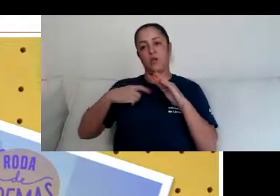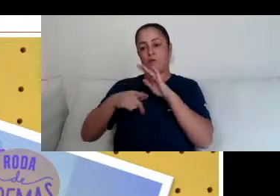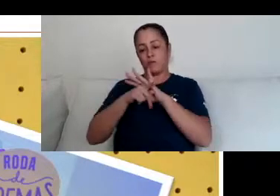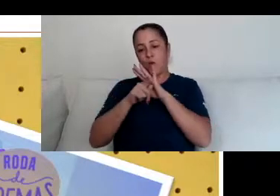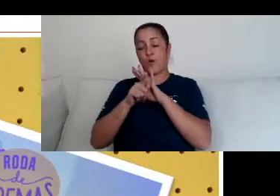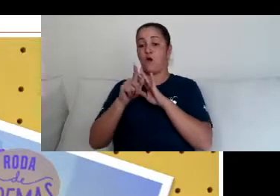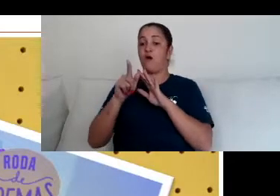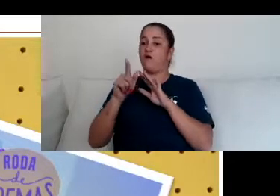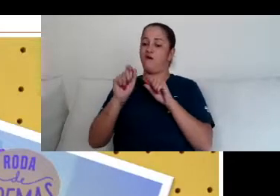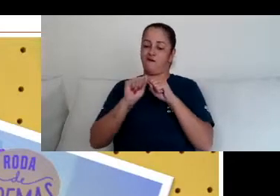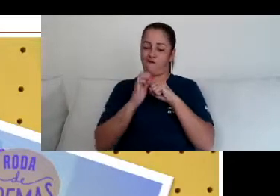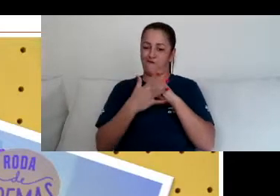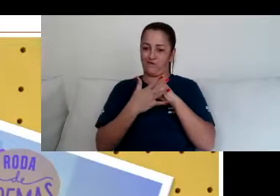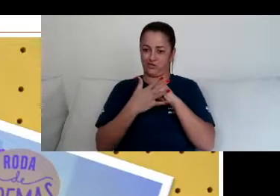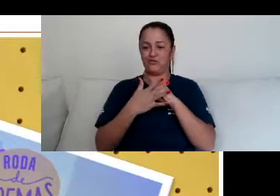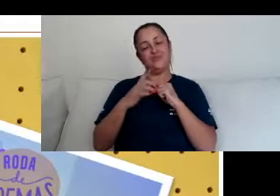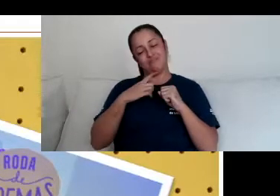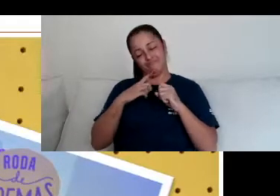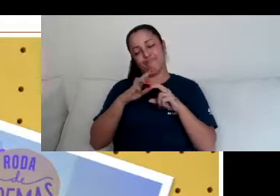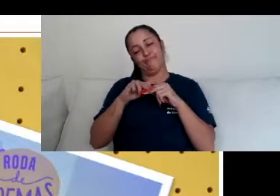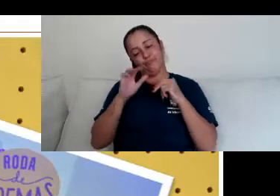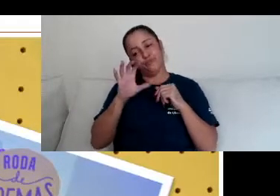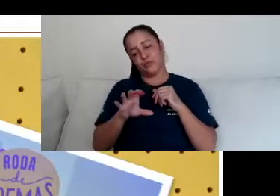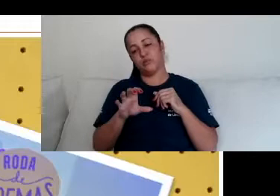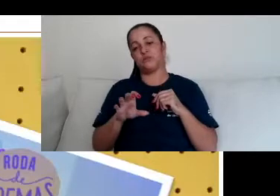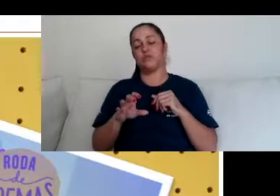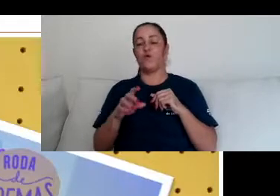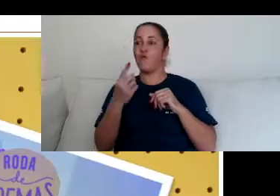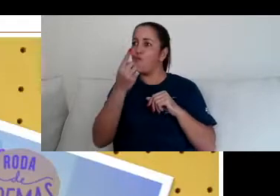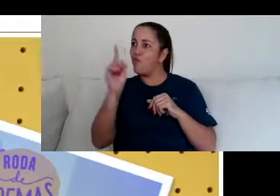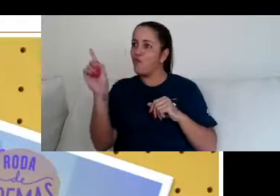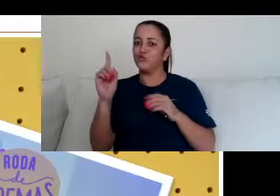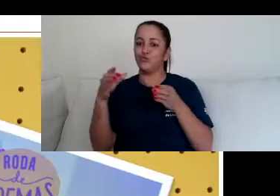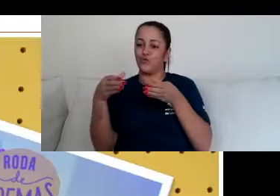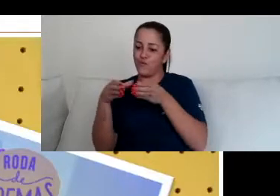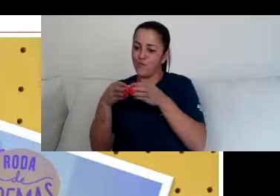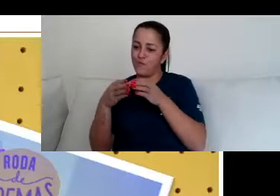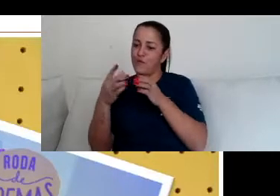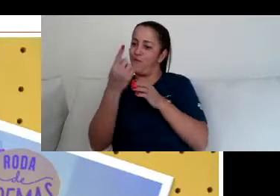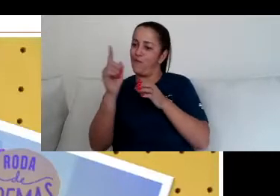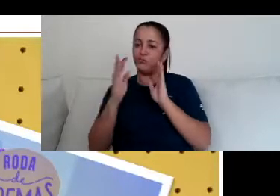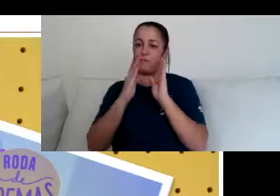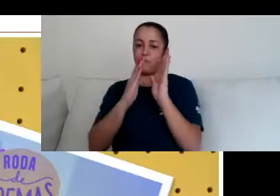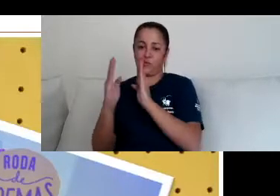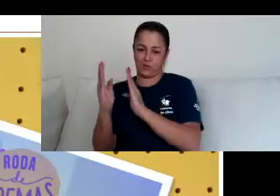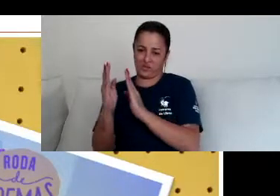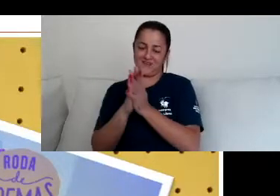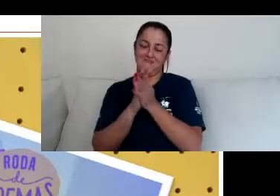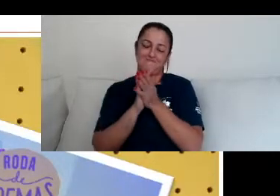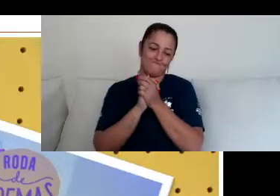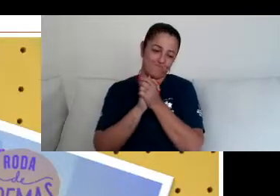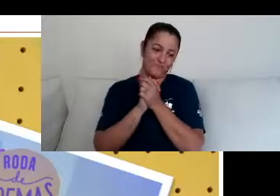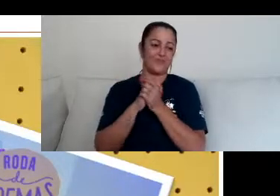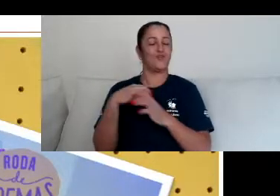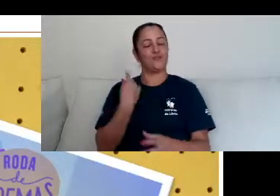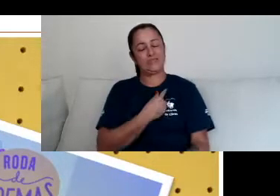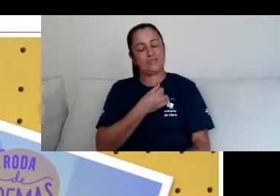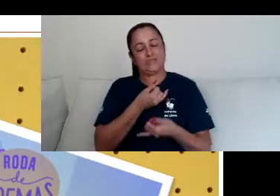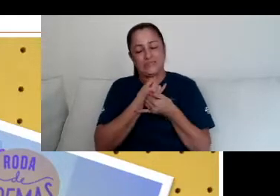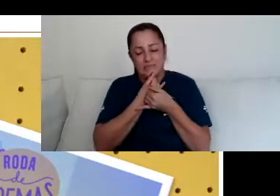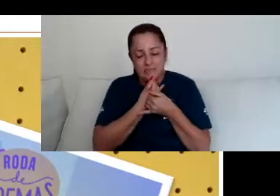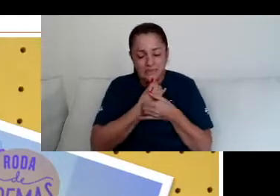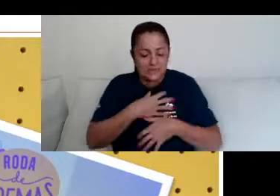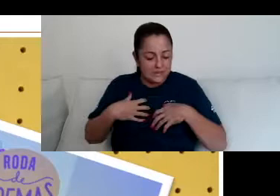Justo na semana em que realizaríamos o último clube na última biblioteca. Ficamos muito tristes com tudo